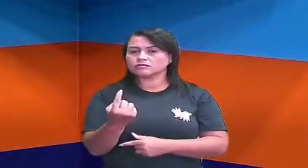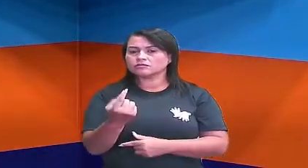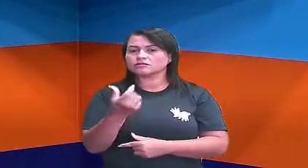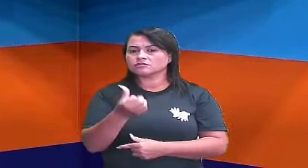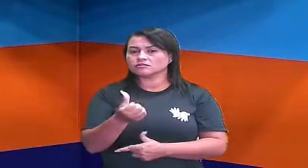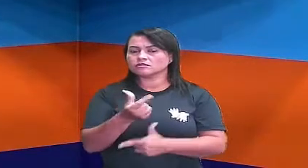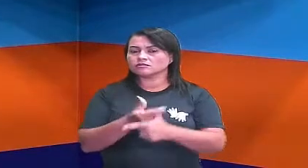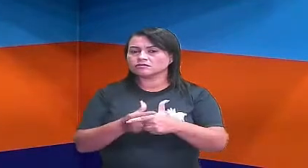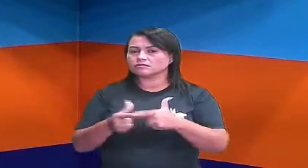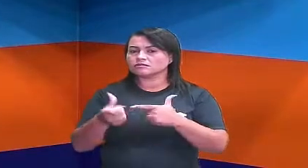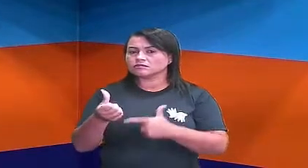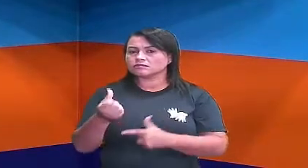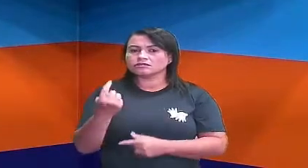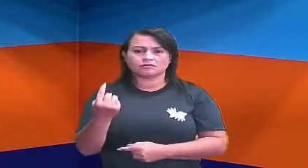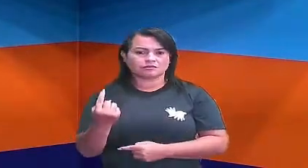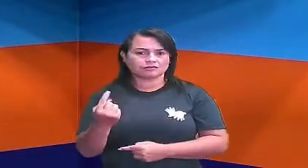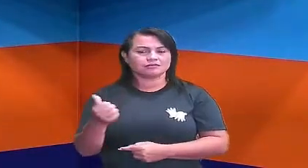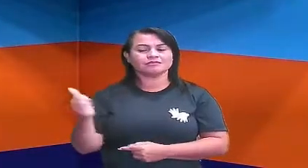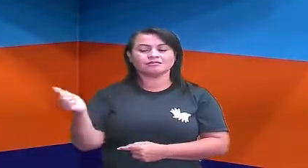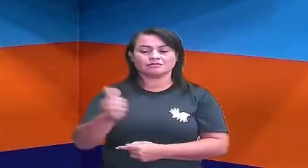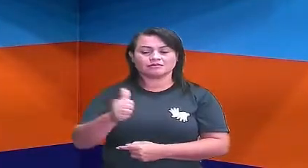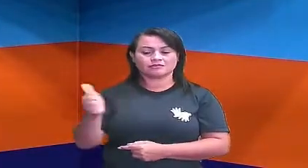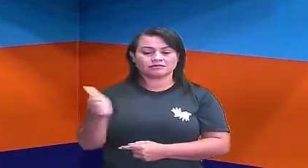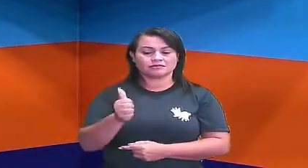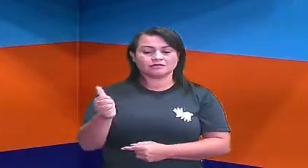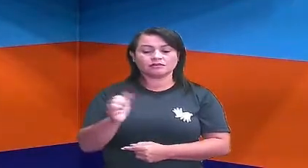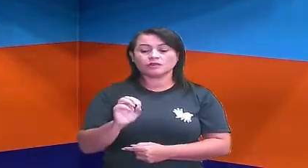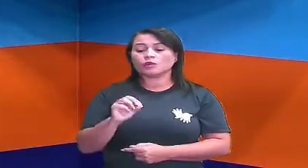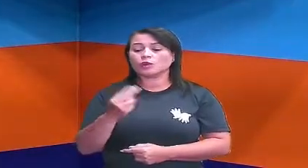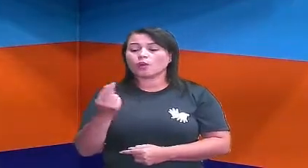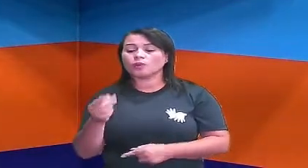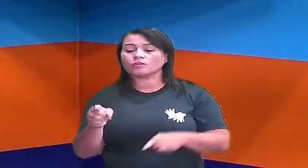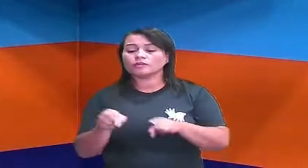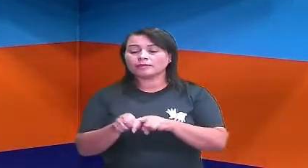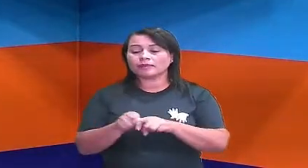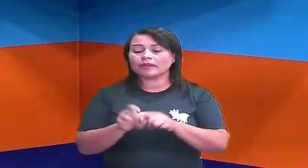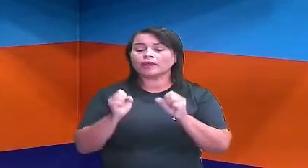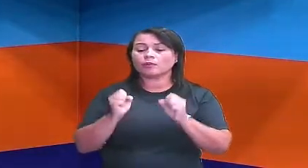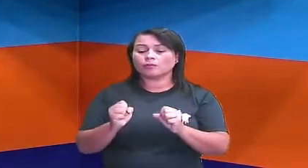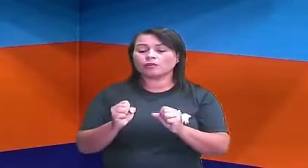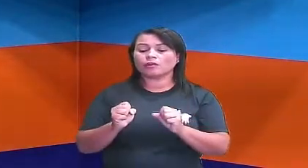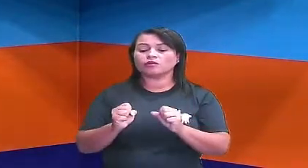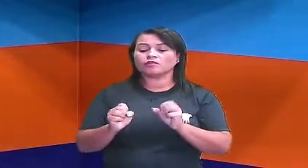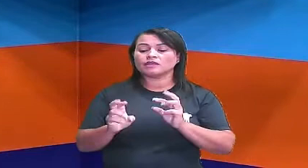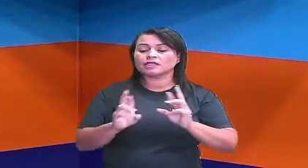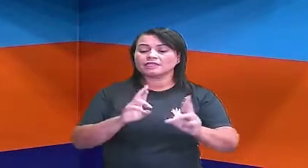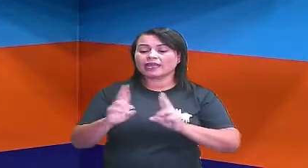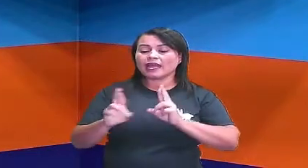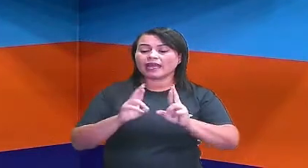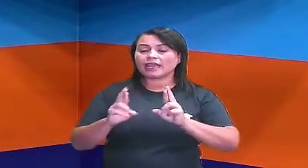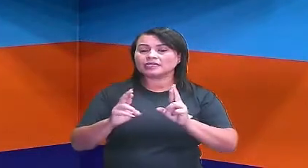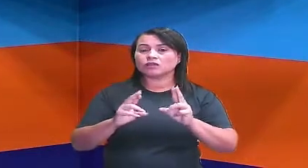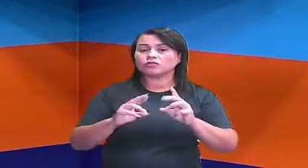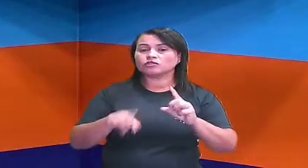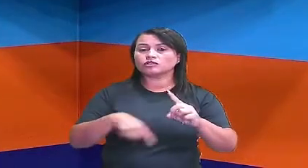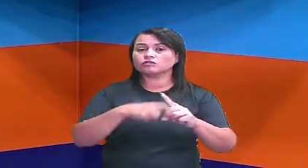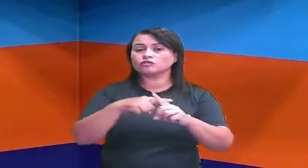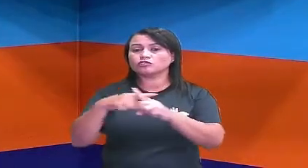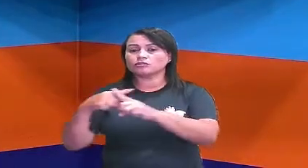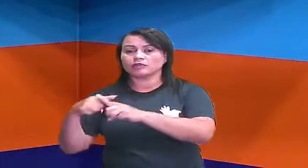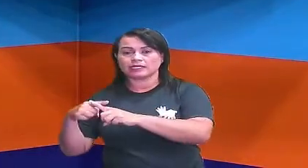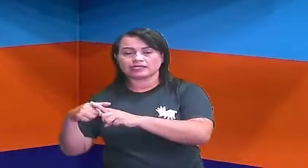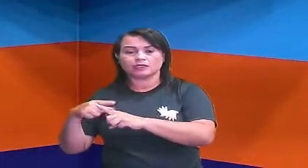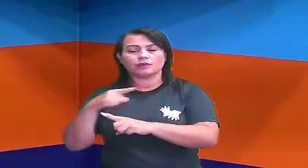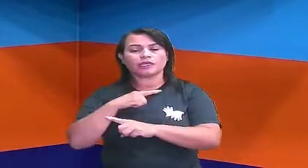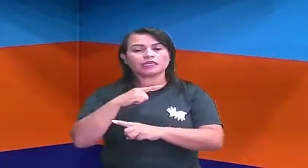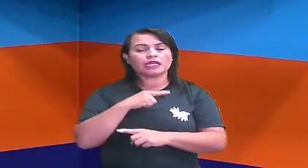dar 1. Então, eu tenho quem? 11 cartões. Ou, se não, eu posso fazer essa relação aí também de multiplicação, que